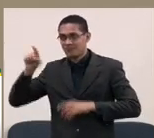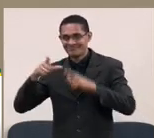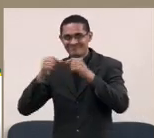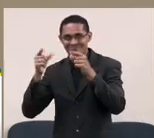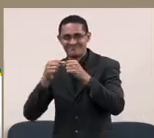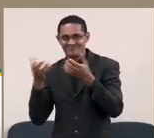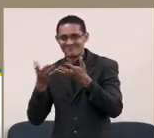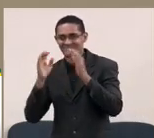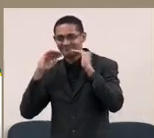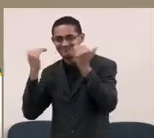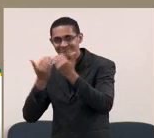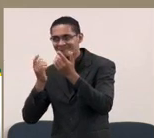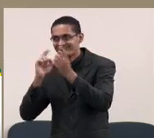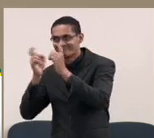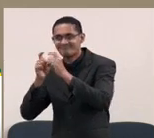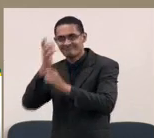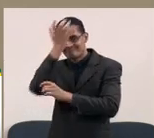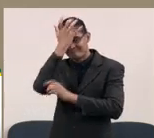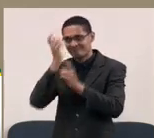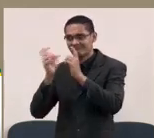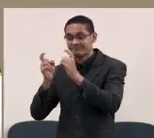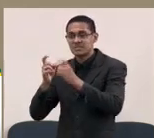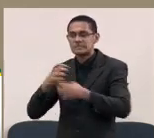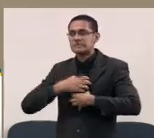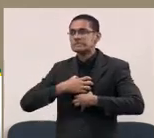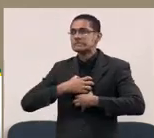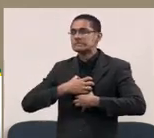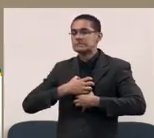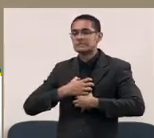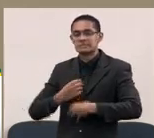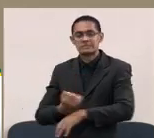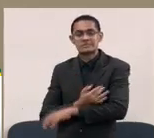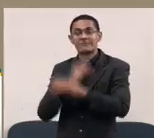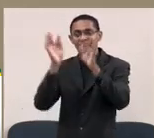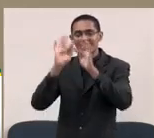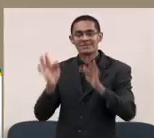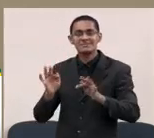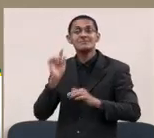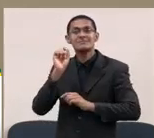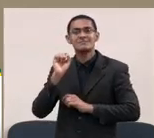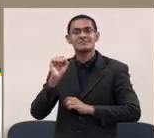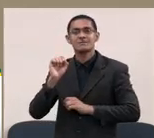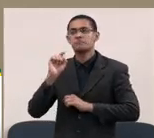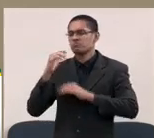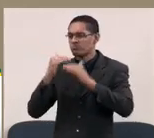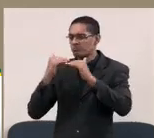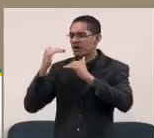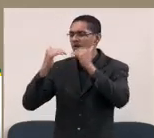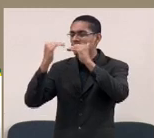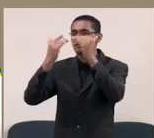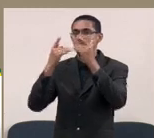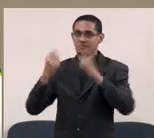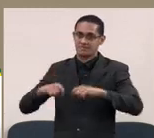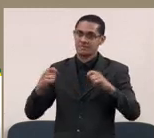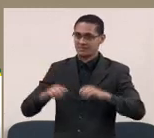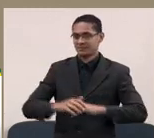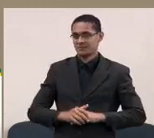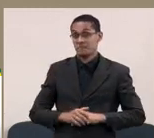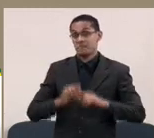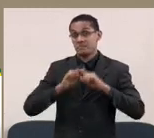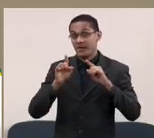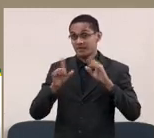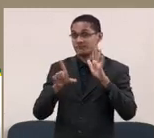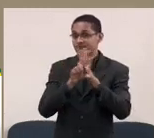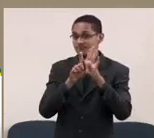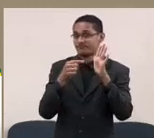vez, discutindo autismo, eu fiquei muito feliz em saber que nós estamos na vanguarda. Ainda precisamos muito, mas a nossa legislação